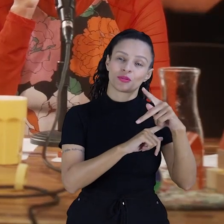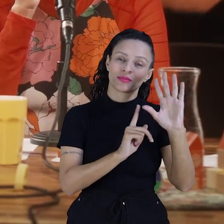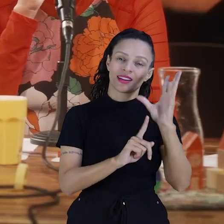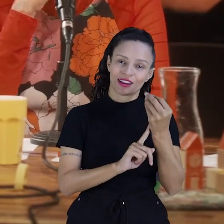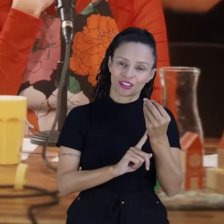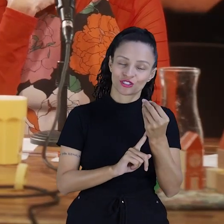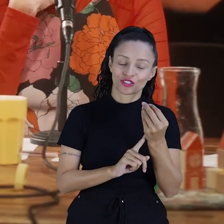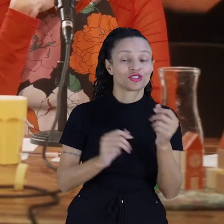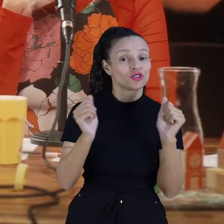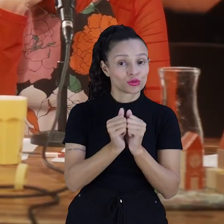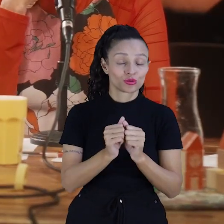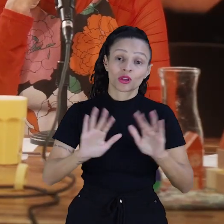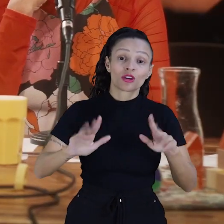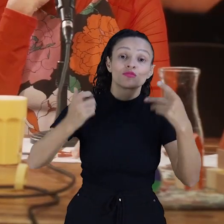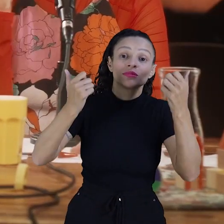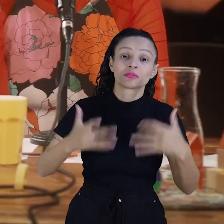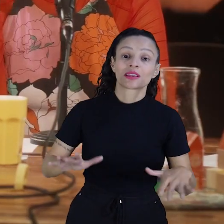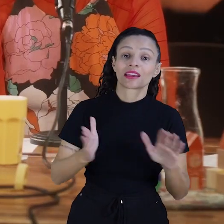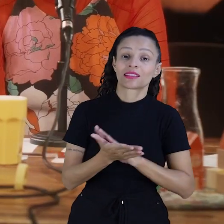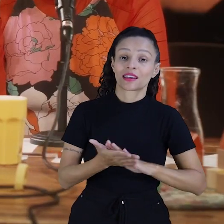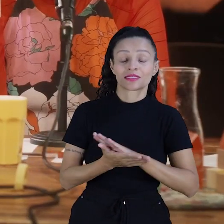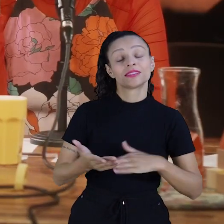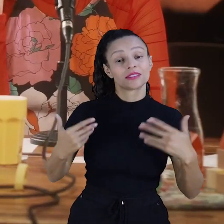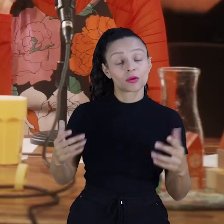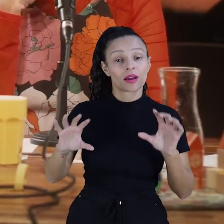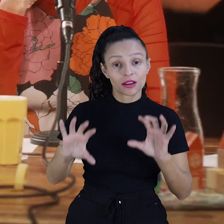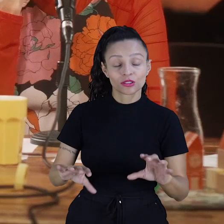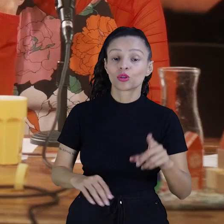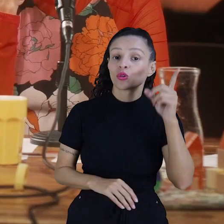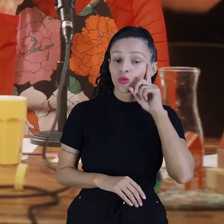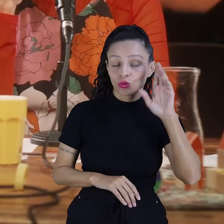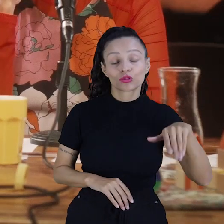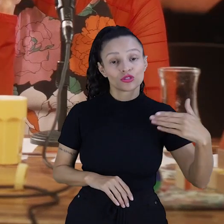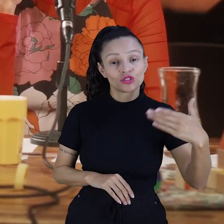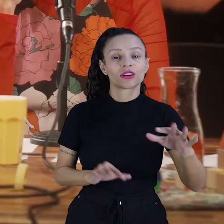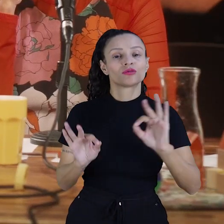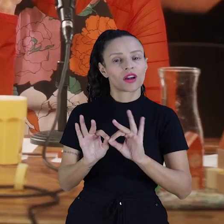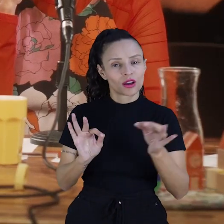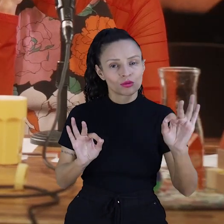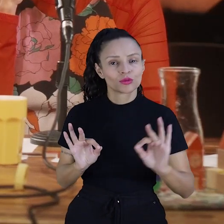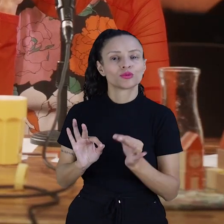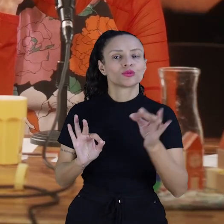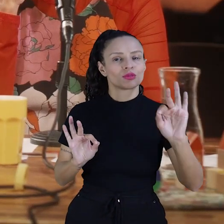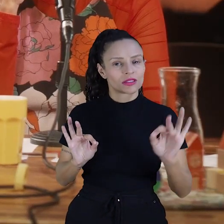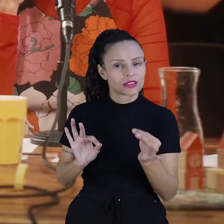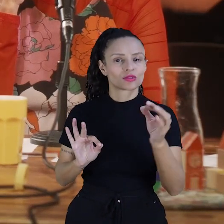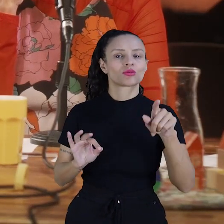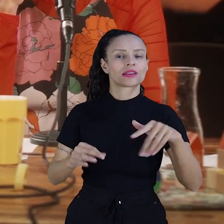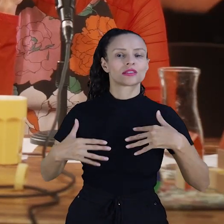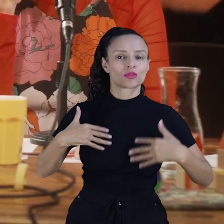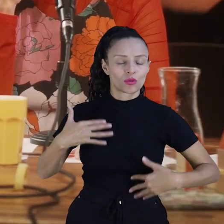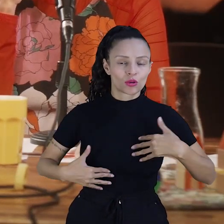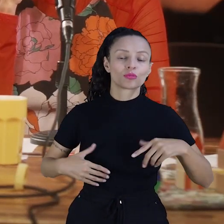assim, junto, sem eu ter que dizer que era, né? E é isso. O cotidiano, ele vai se costurando